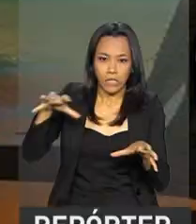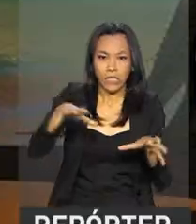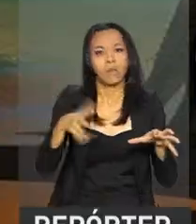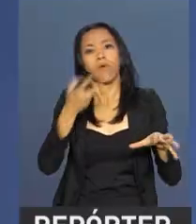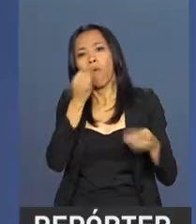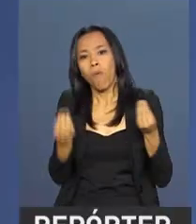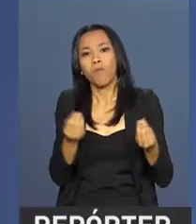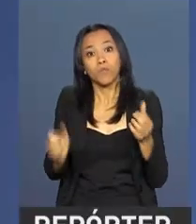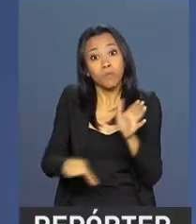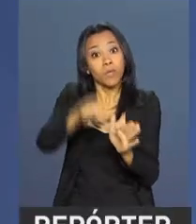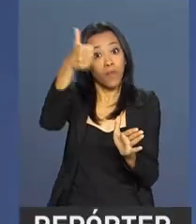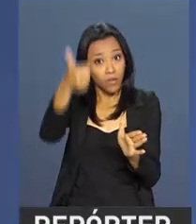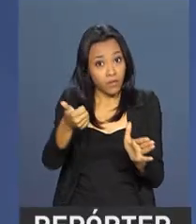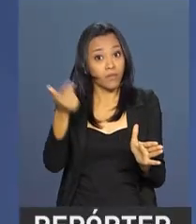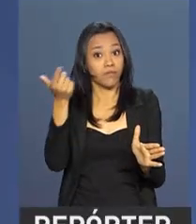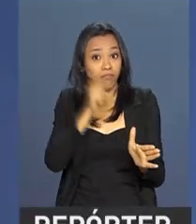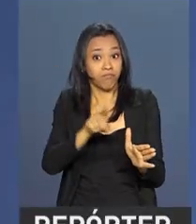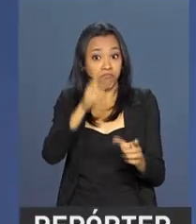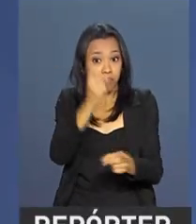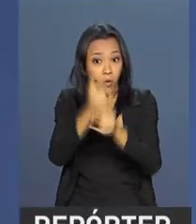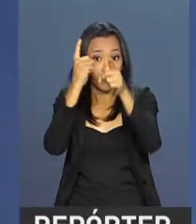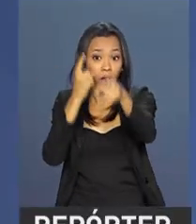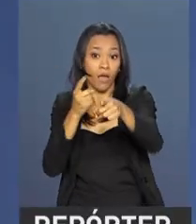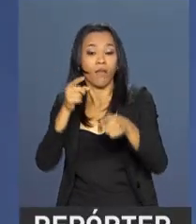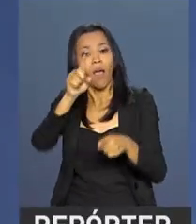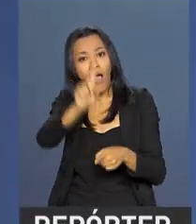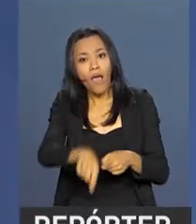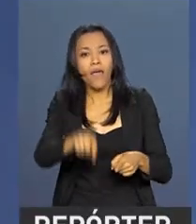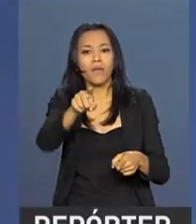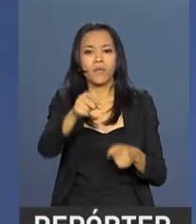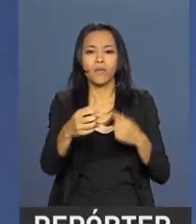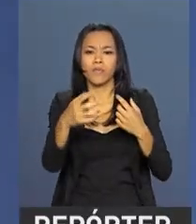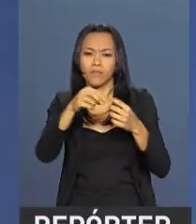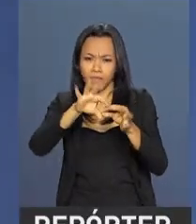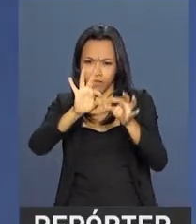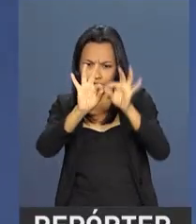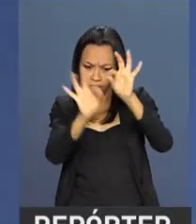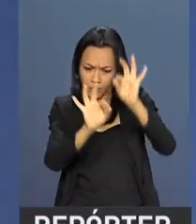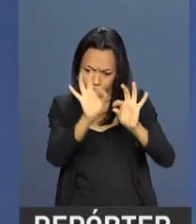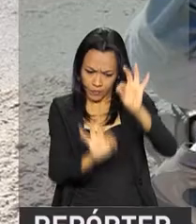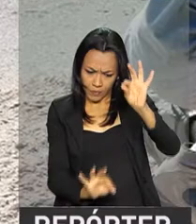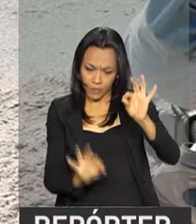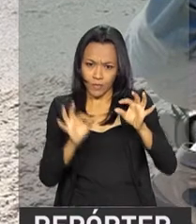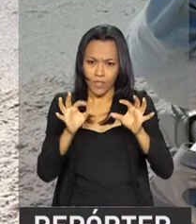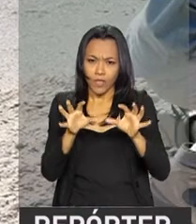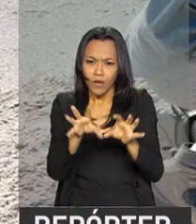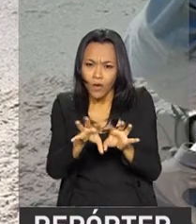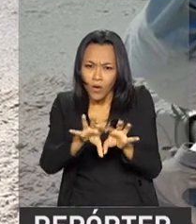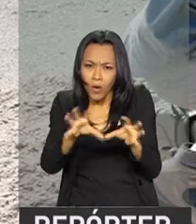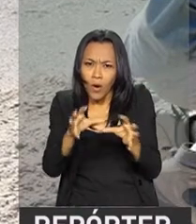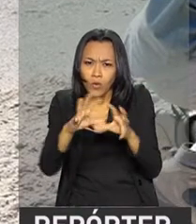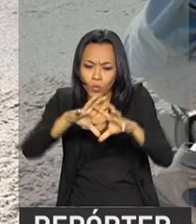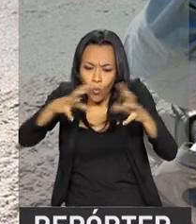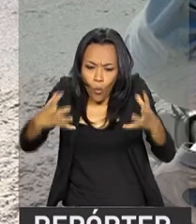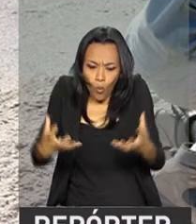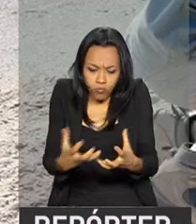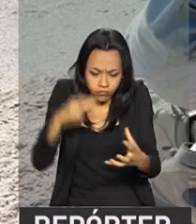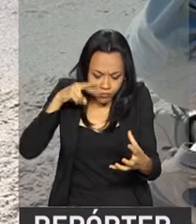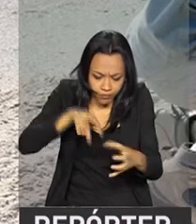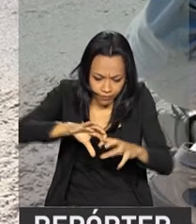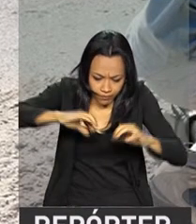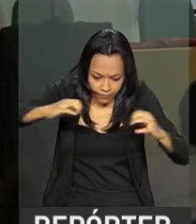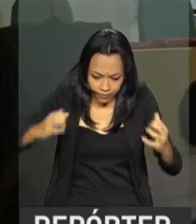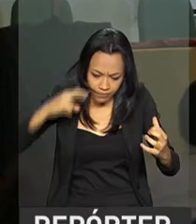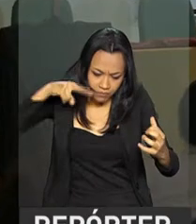ativo a novidade da descoberta ficou por conta do esqueleto preservado dos embriões o primeiro achado do tipo na